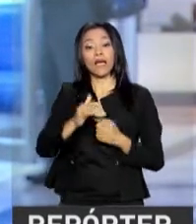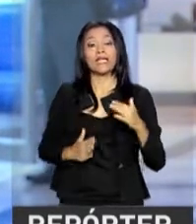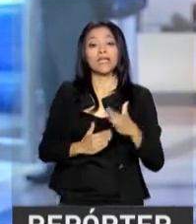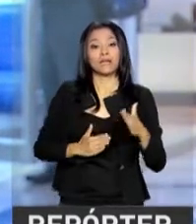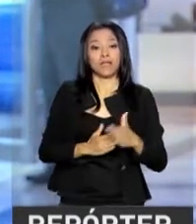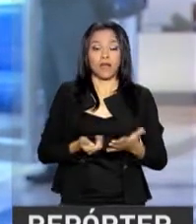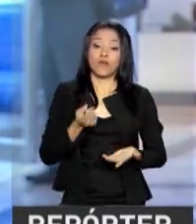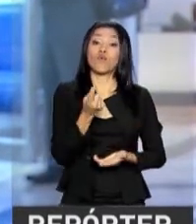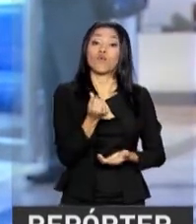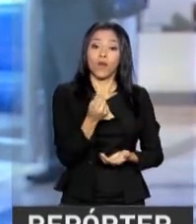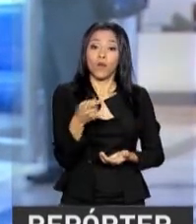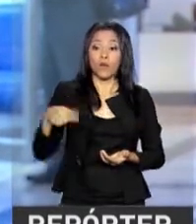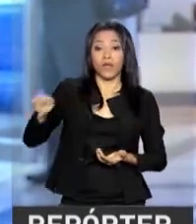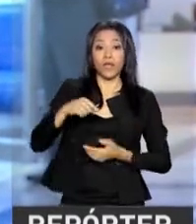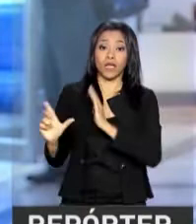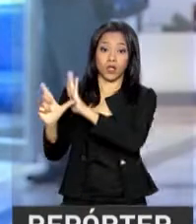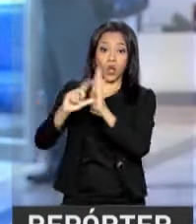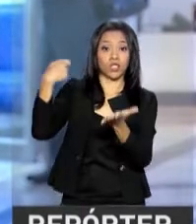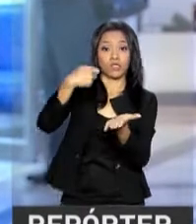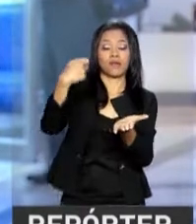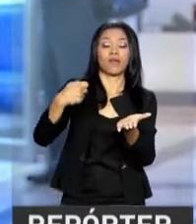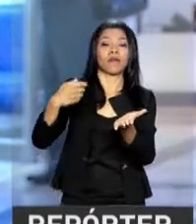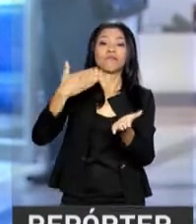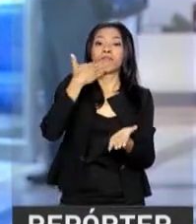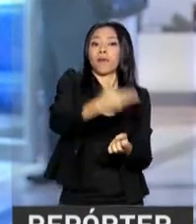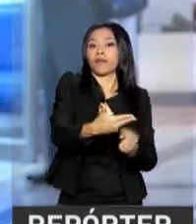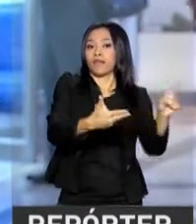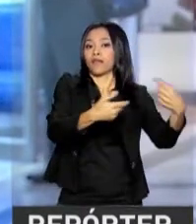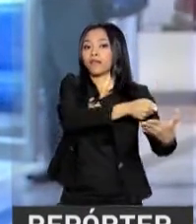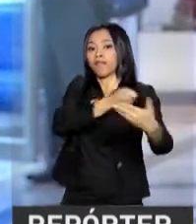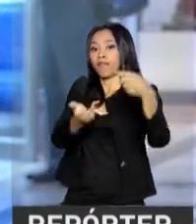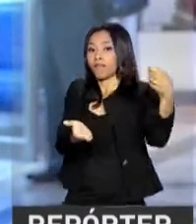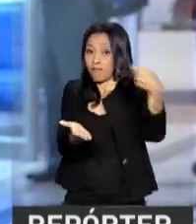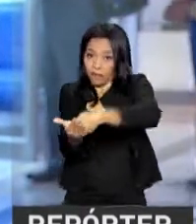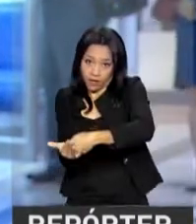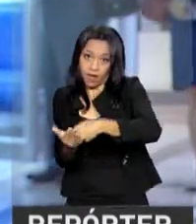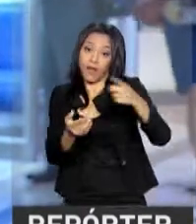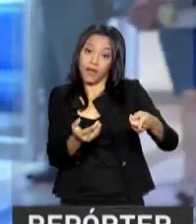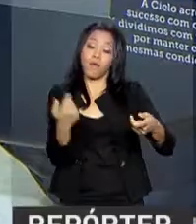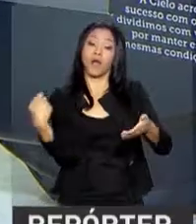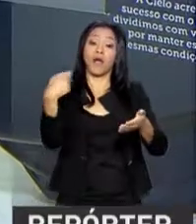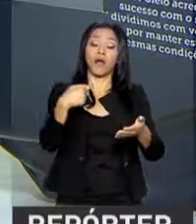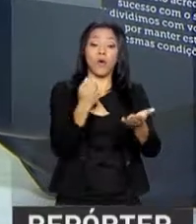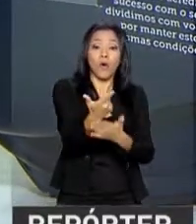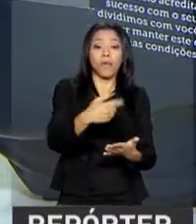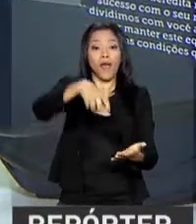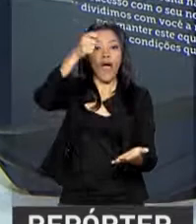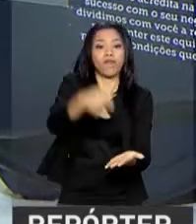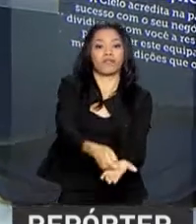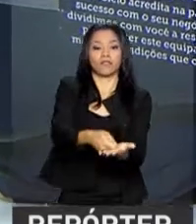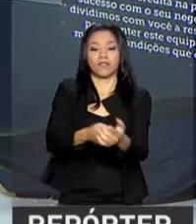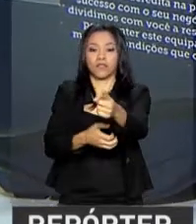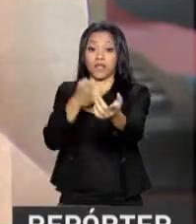dos lojistas pelas operadoras de cartões de débito que é uma modalidade de compra à vista quando o consumidor compra